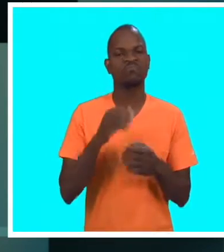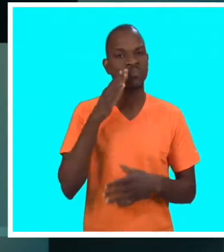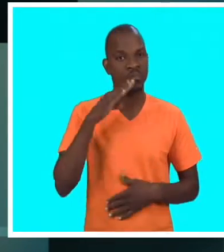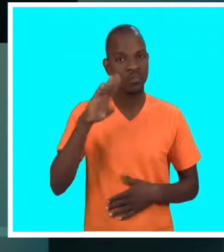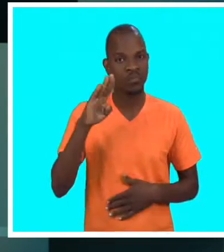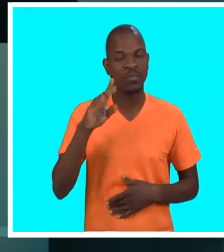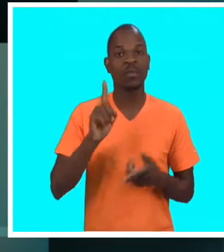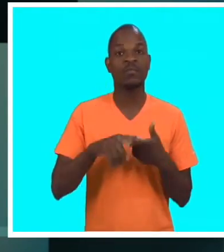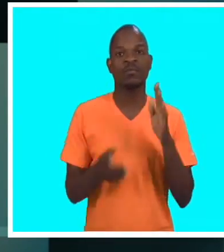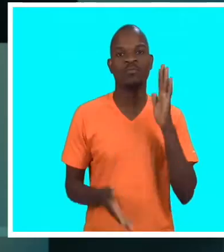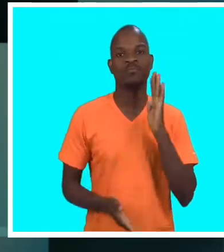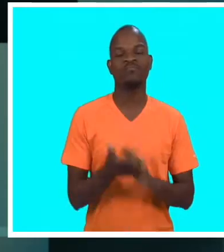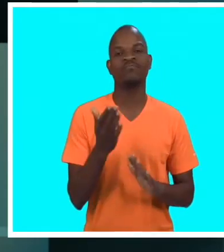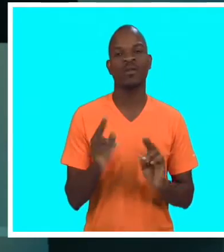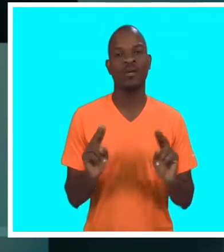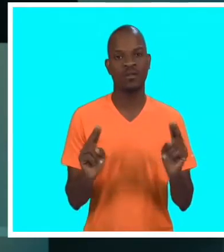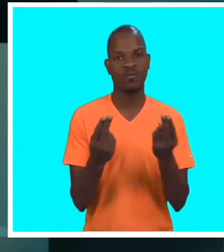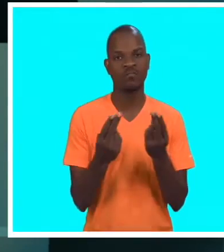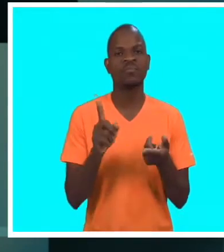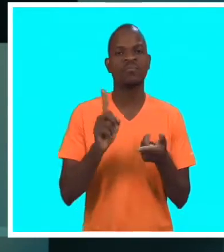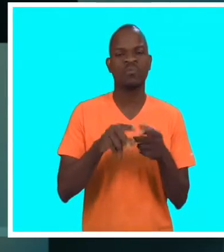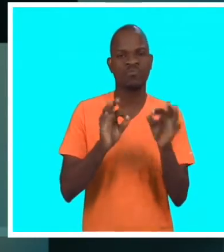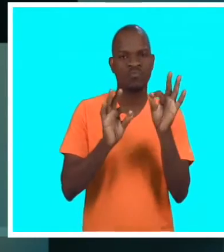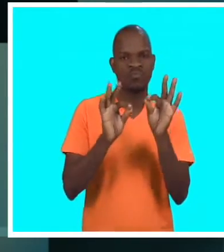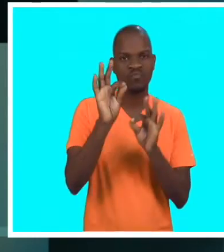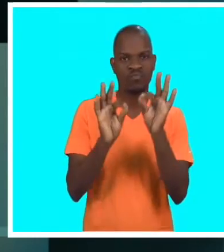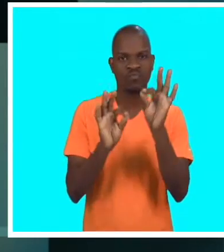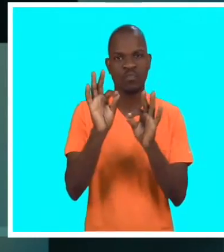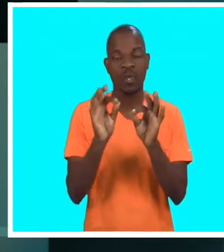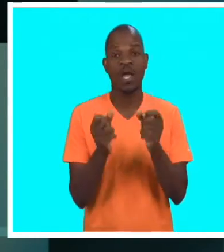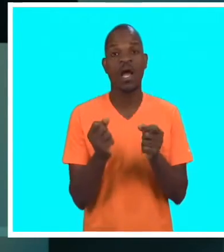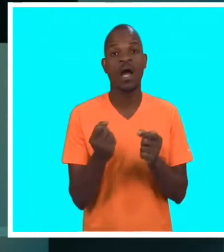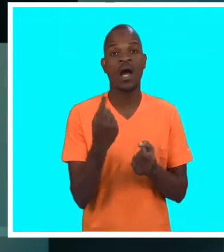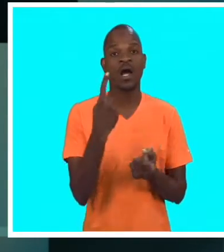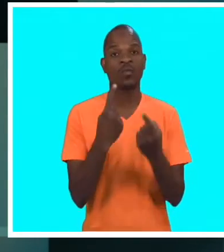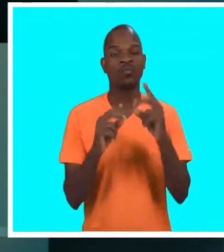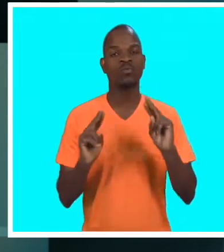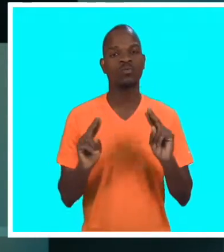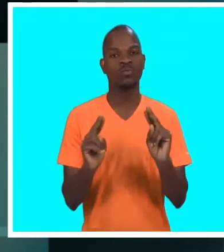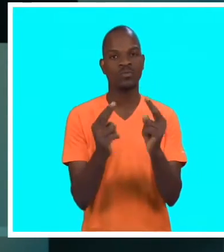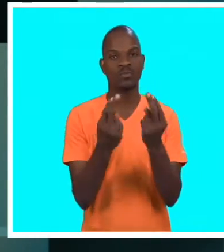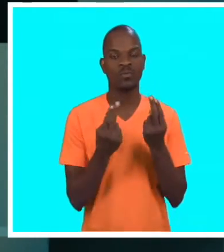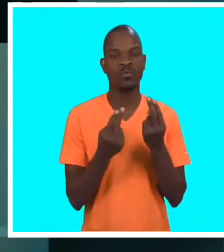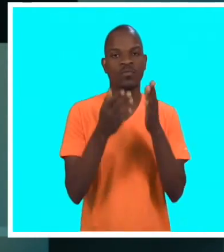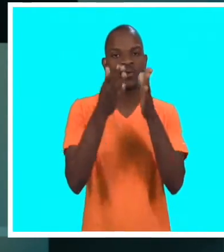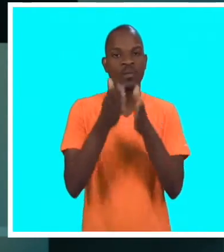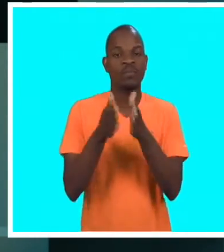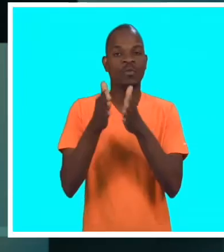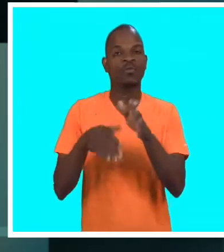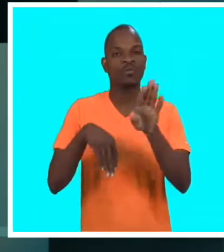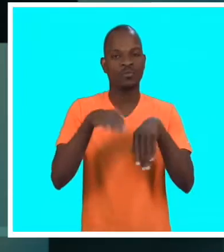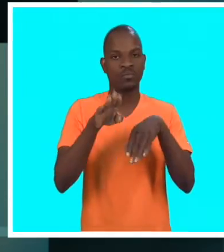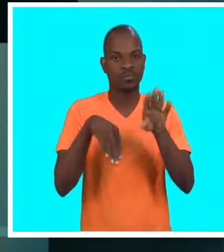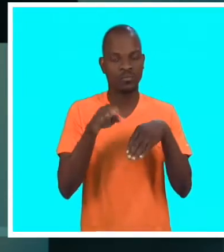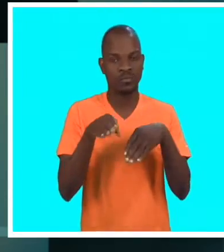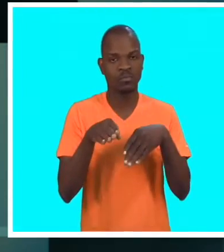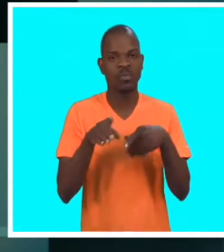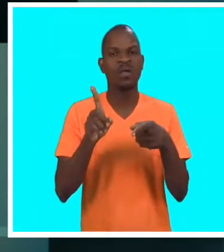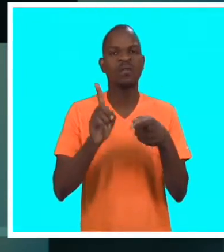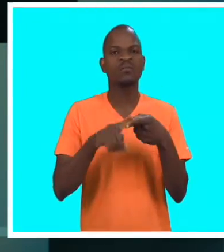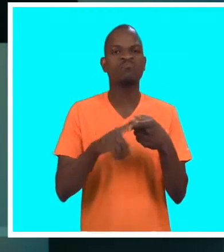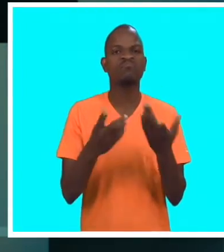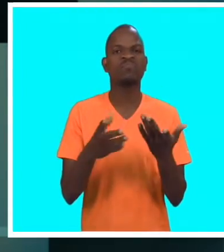simplesmente como está no início, ainda estamos a fazer umas adaptações de alguns novos jogadores que temos no